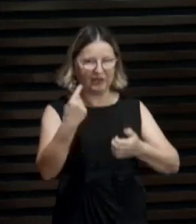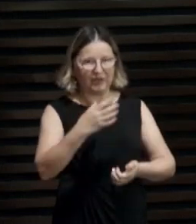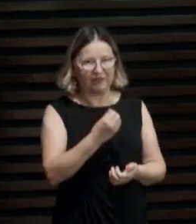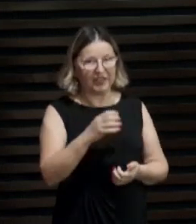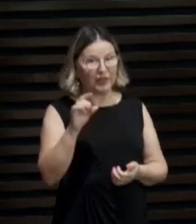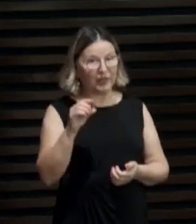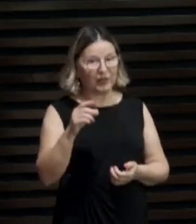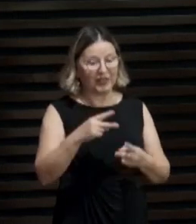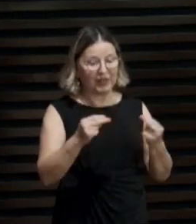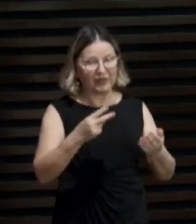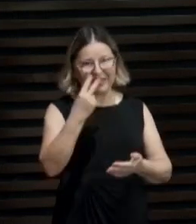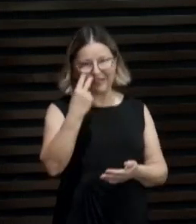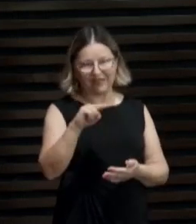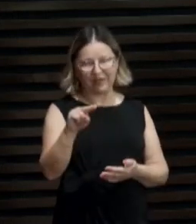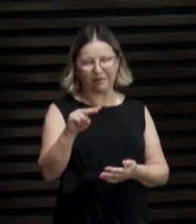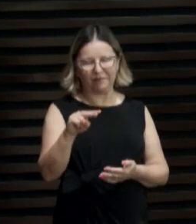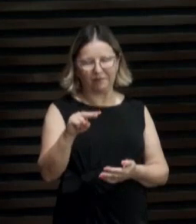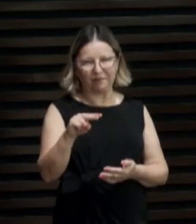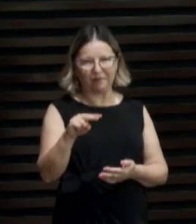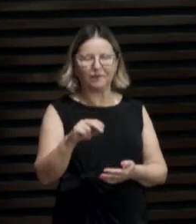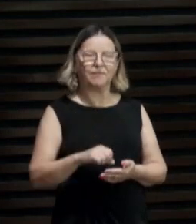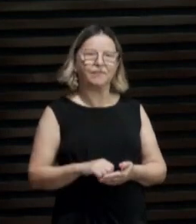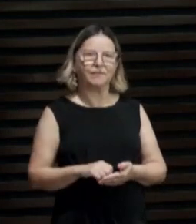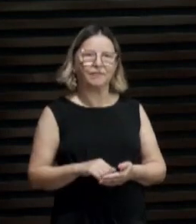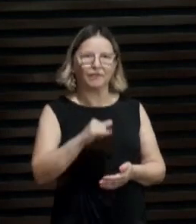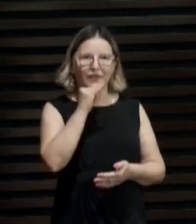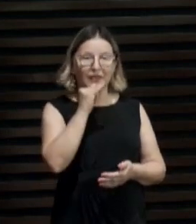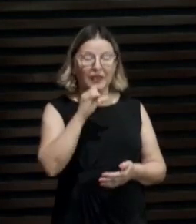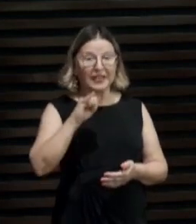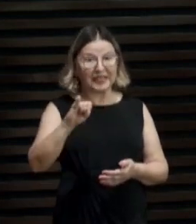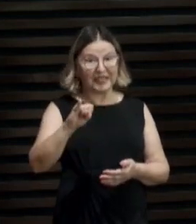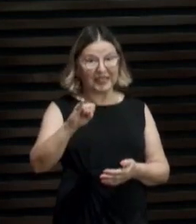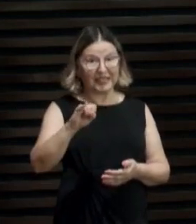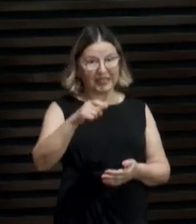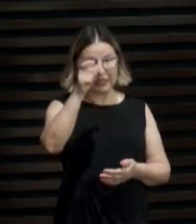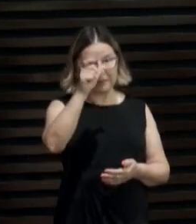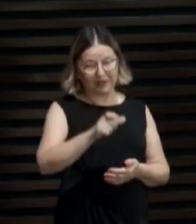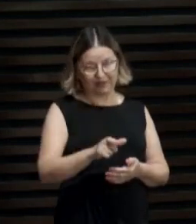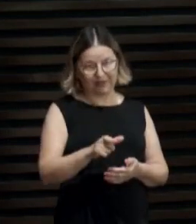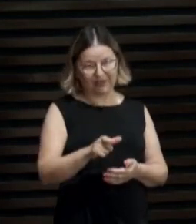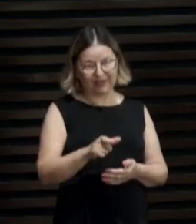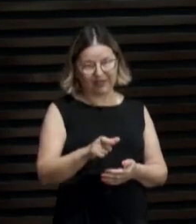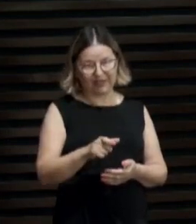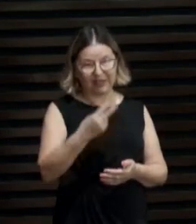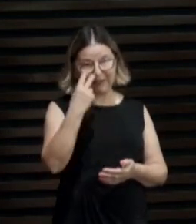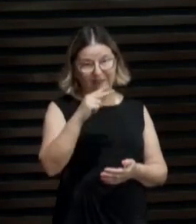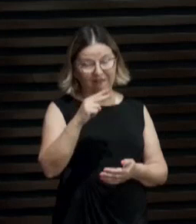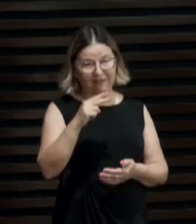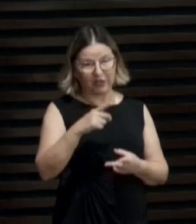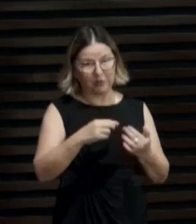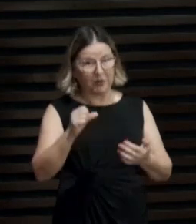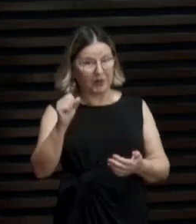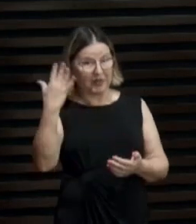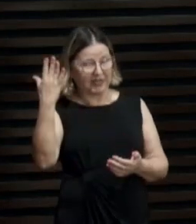vem. Então, se a pessoa está vendo algo acontecer, algo parecido com o agir de Deus, gente caindo